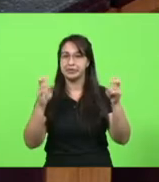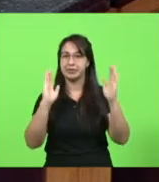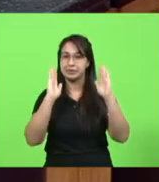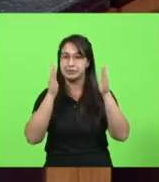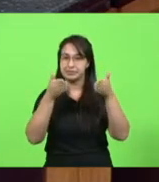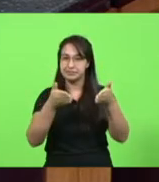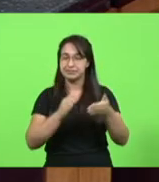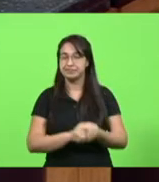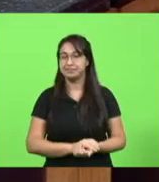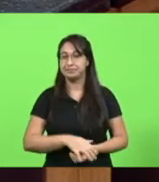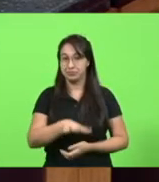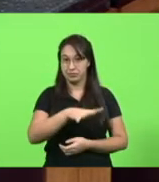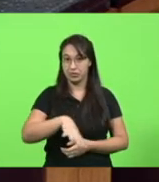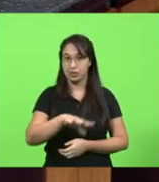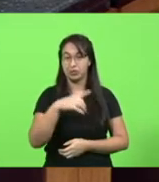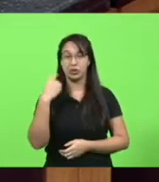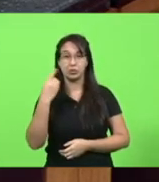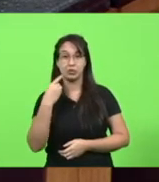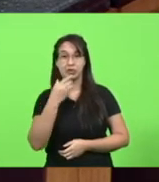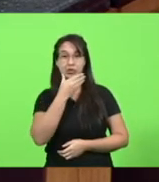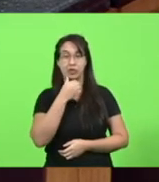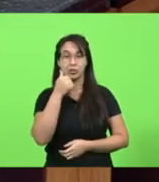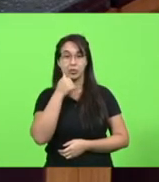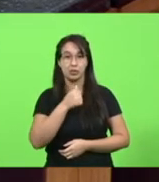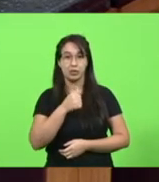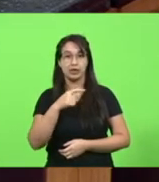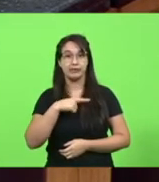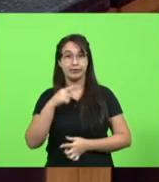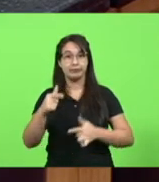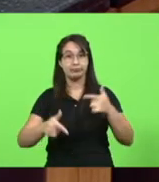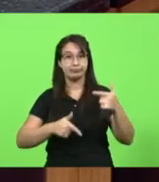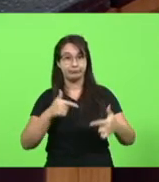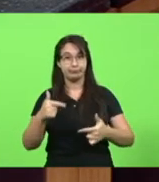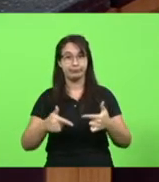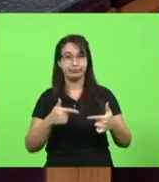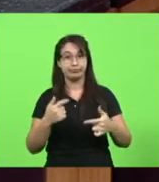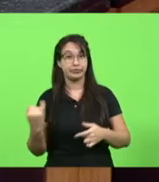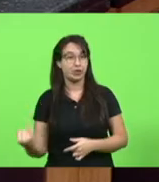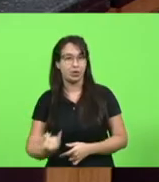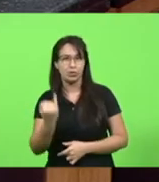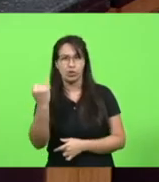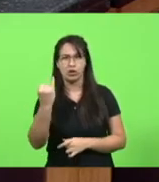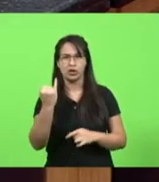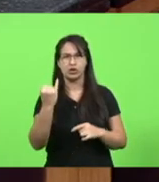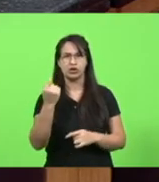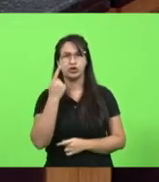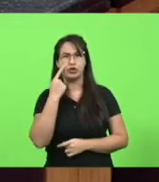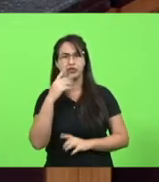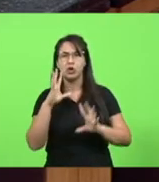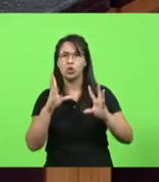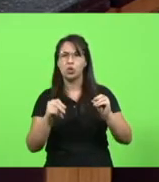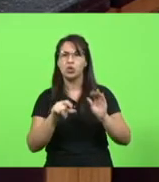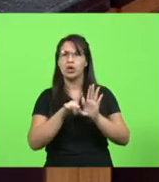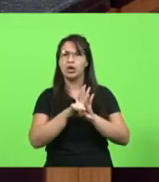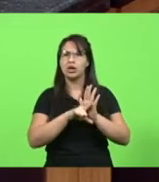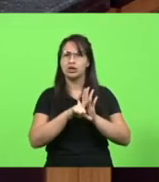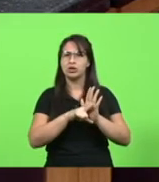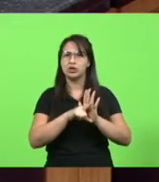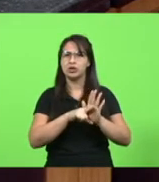e deputados, temos um papel fundamental nessa questão. Precisamos rever toda a legislação vigente